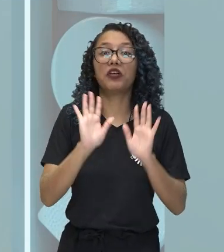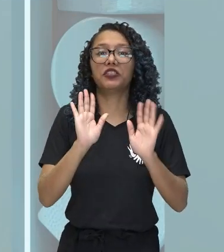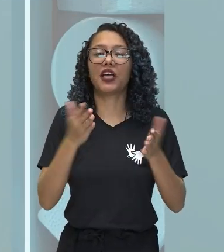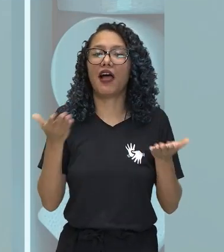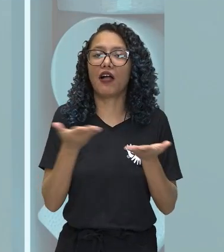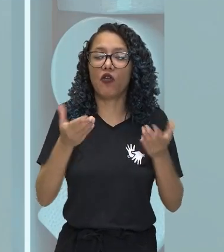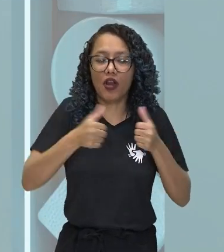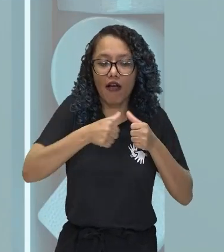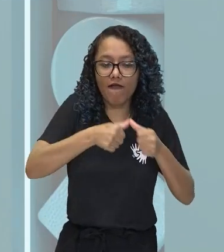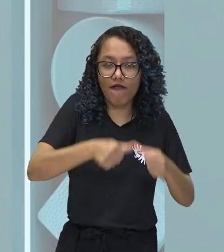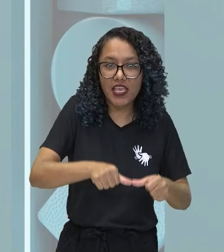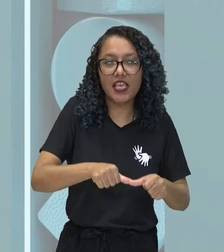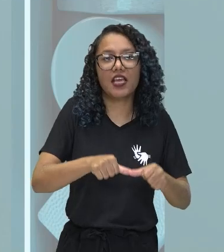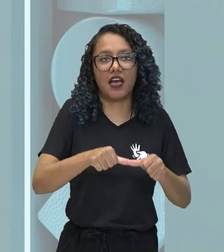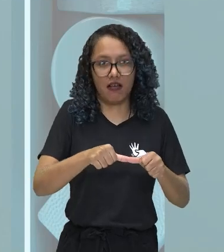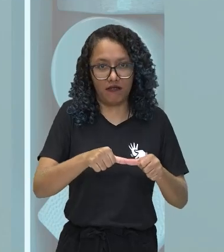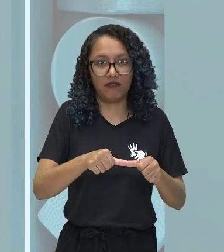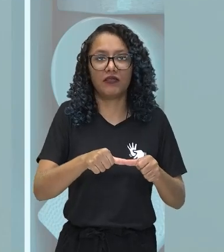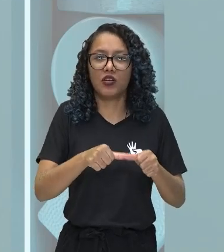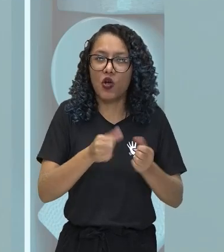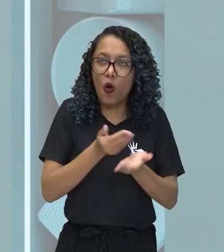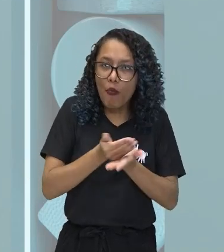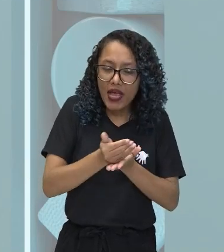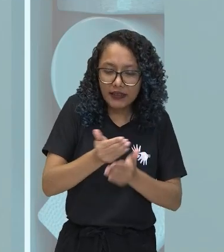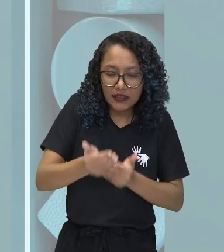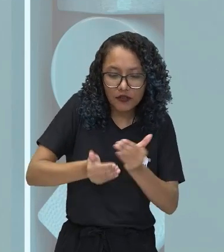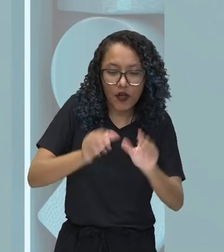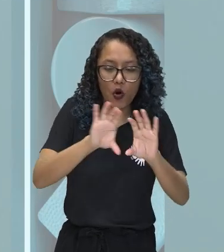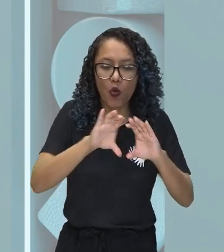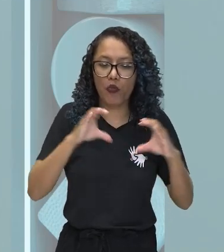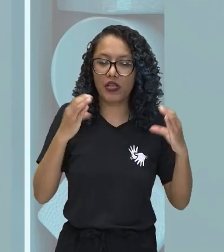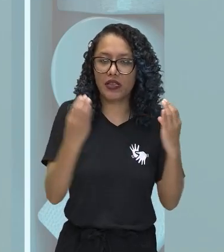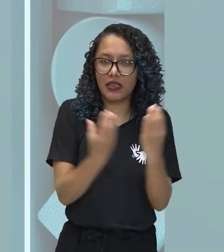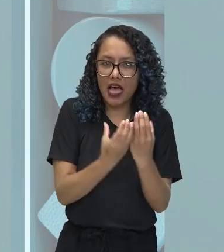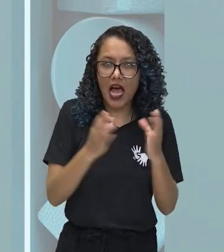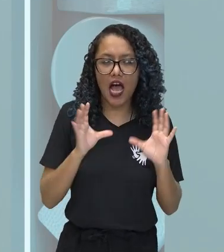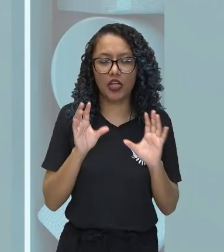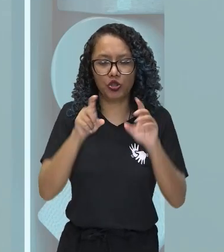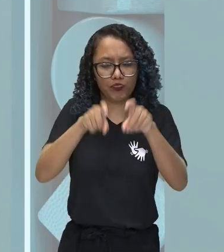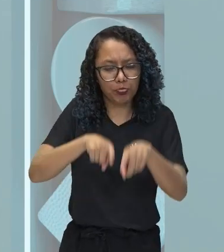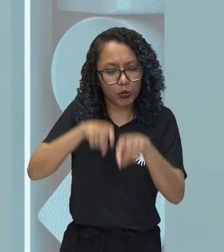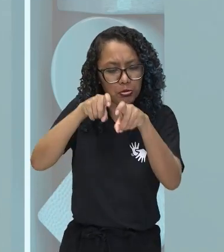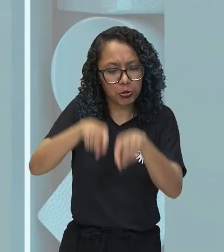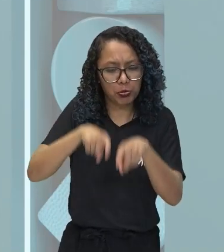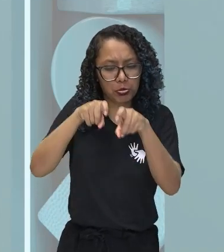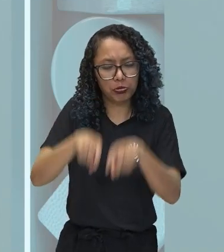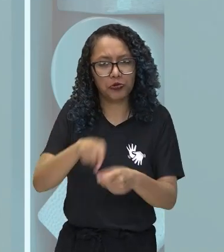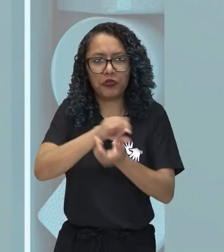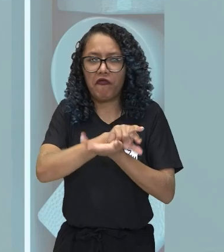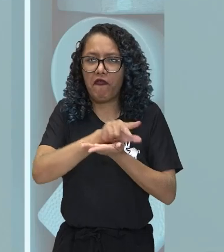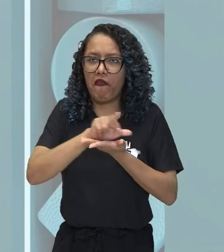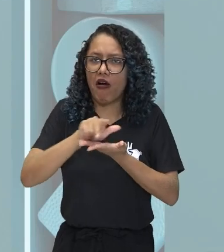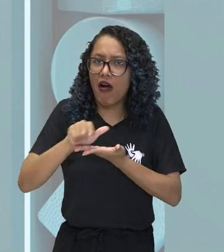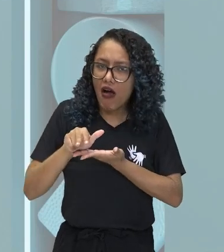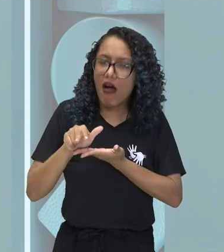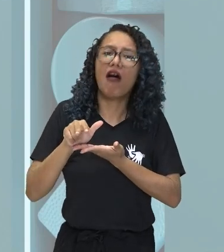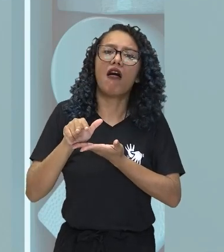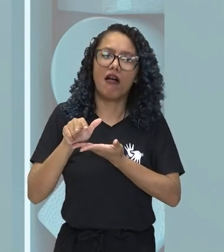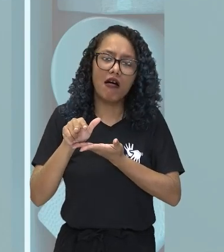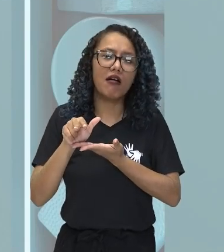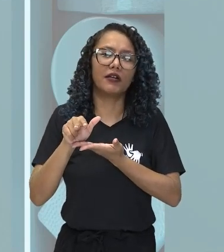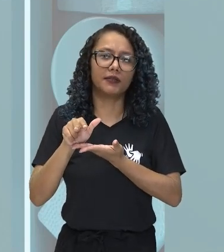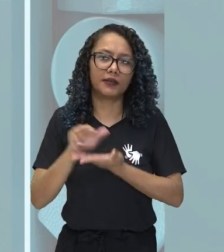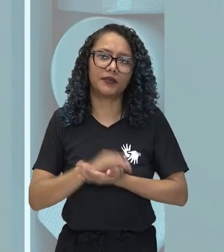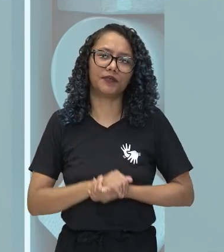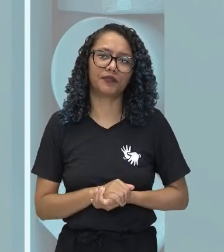de comunidade, ele consegue estabelecer ali as suas plantações, então ali ele já começa a